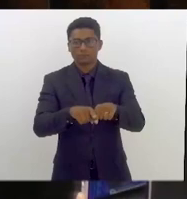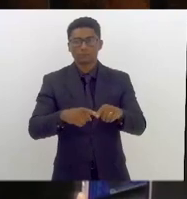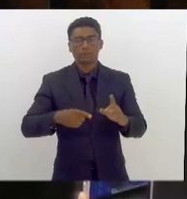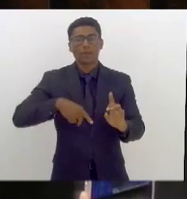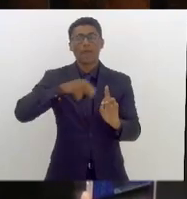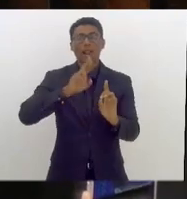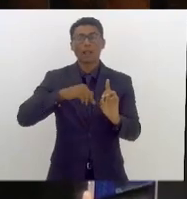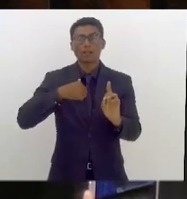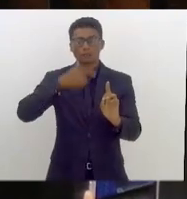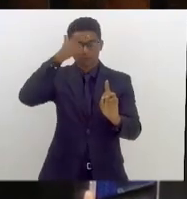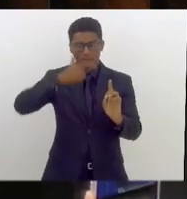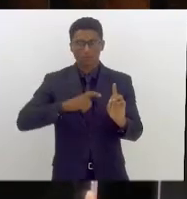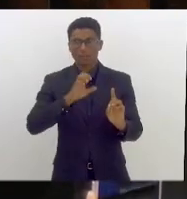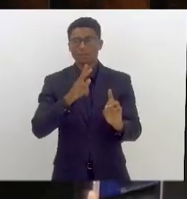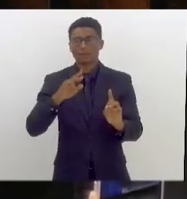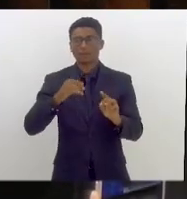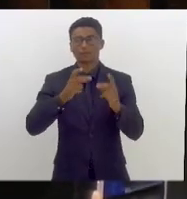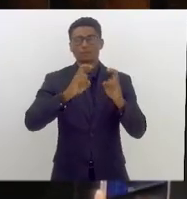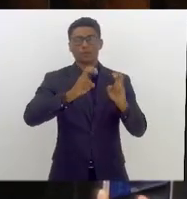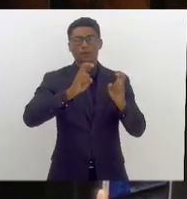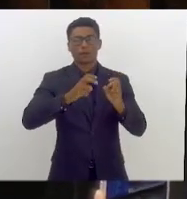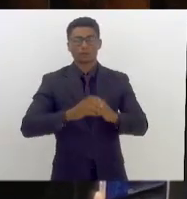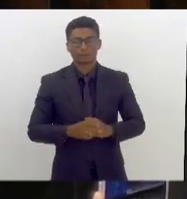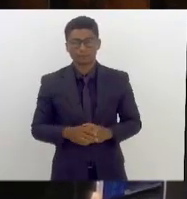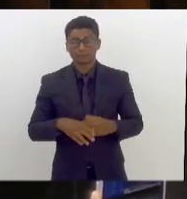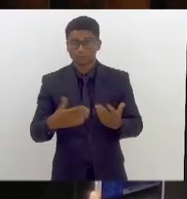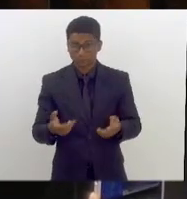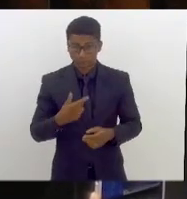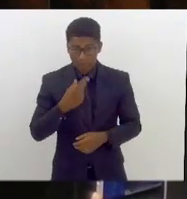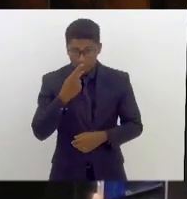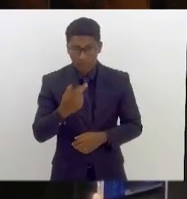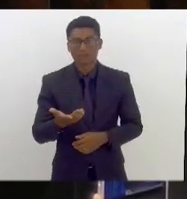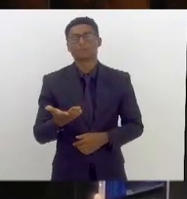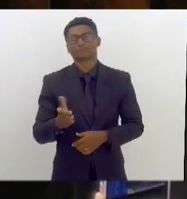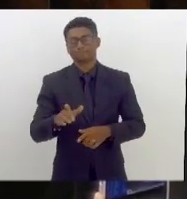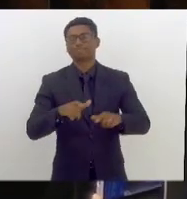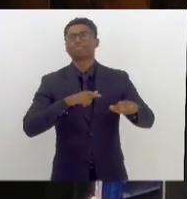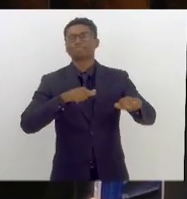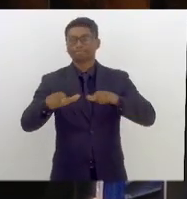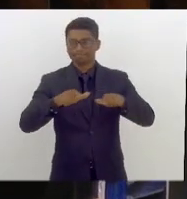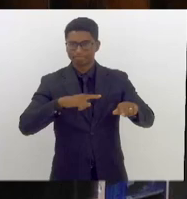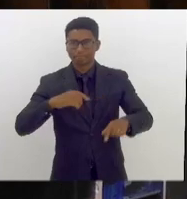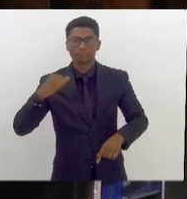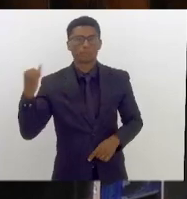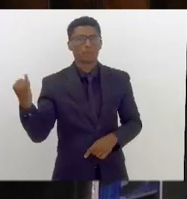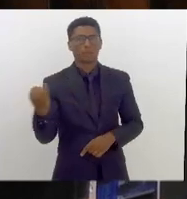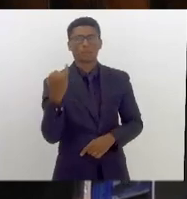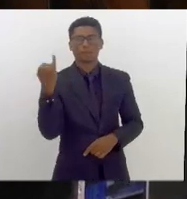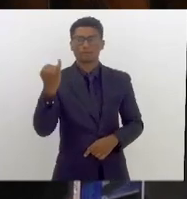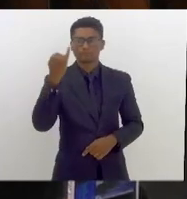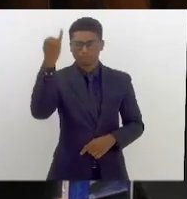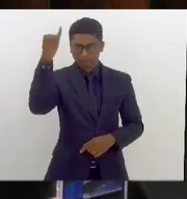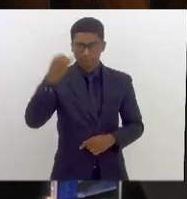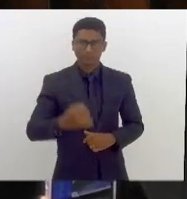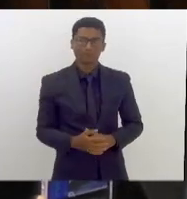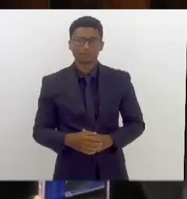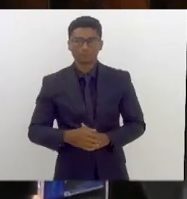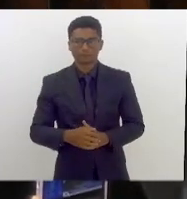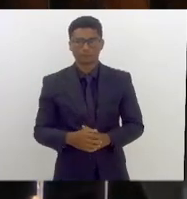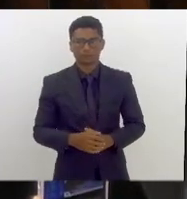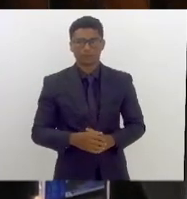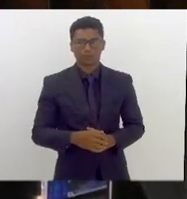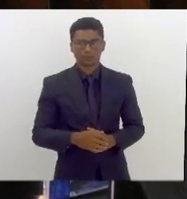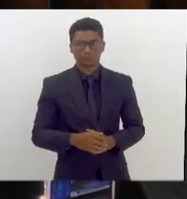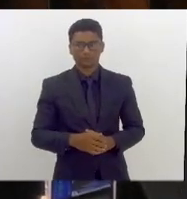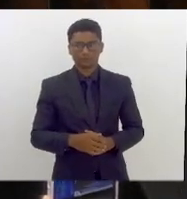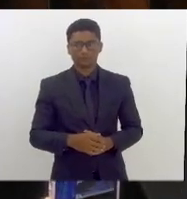trens. Por isso, quero aqui falar da importância desse trabalho, fortalecer o valor, né,